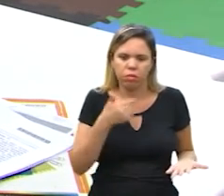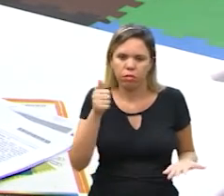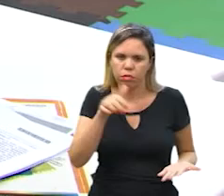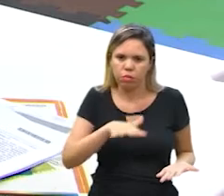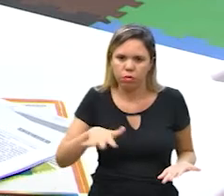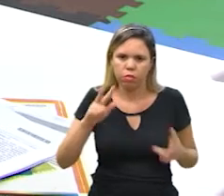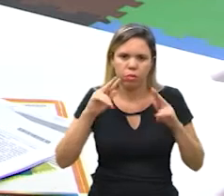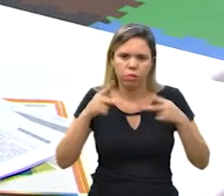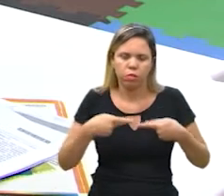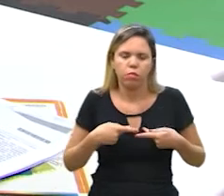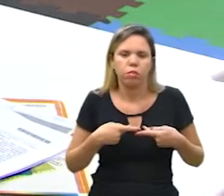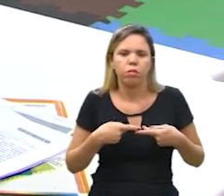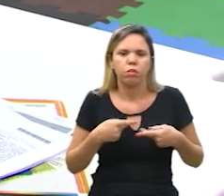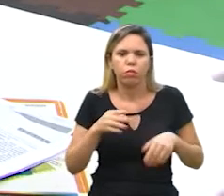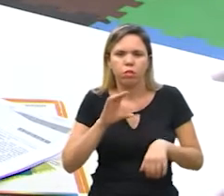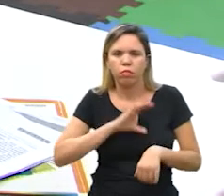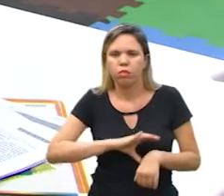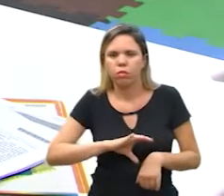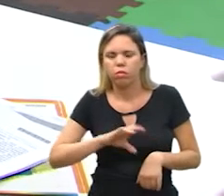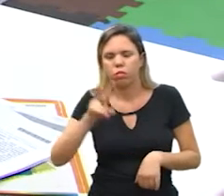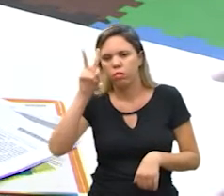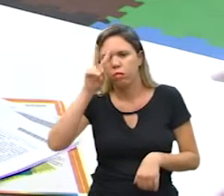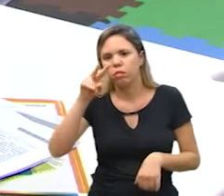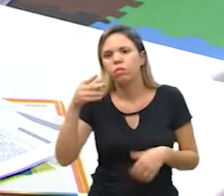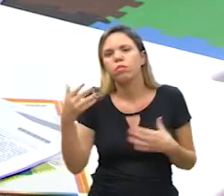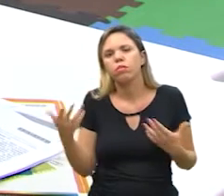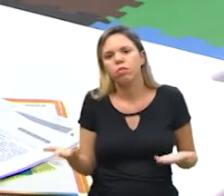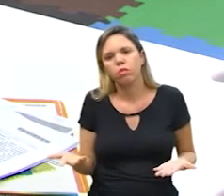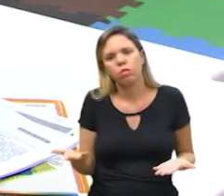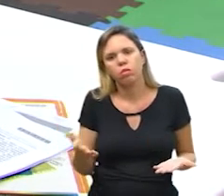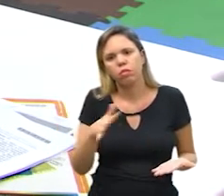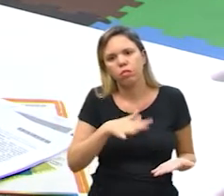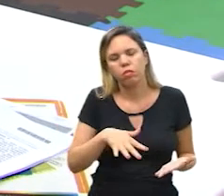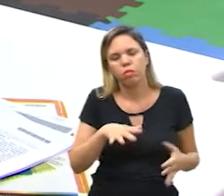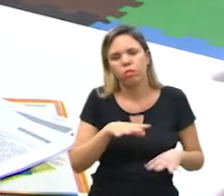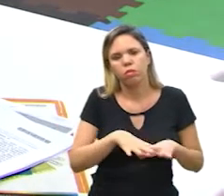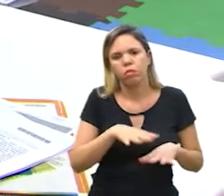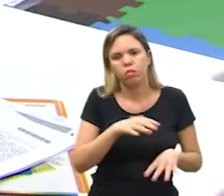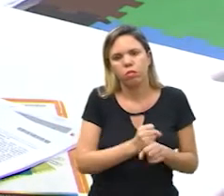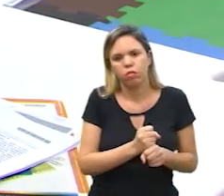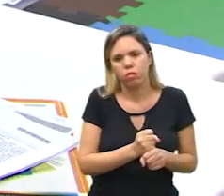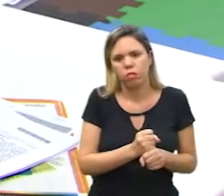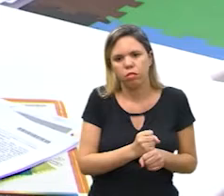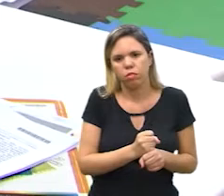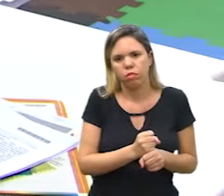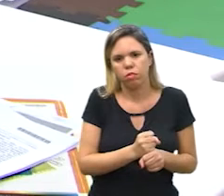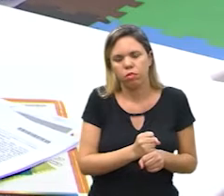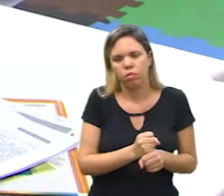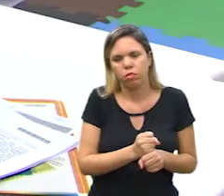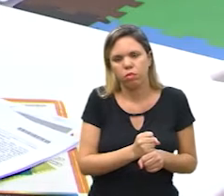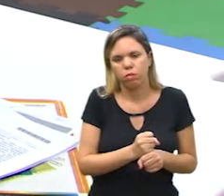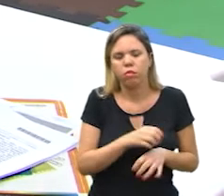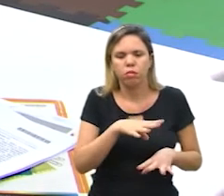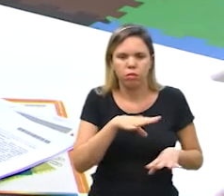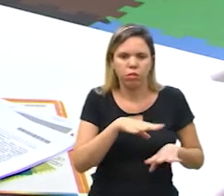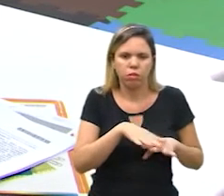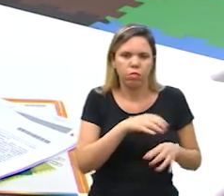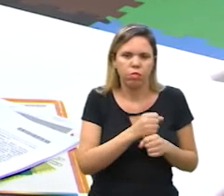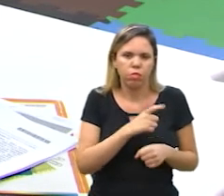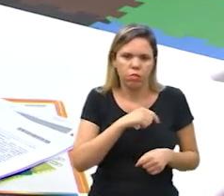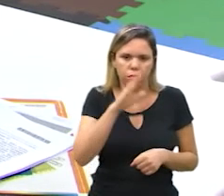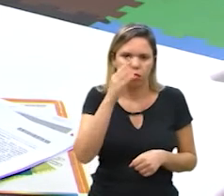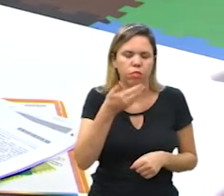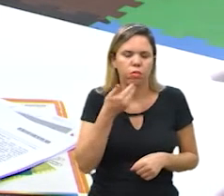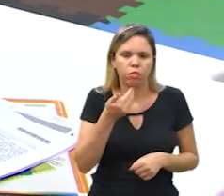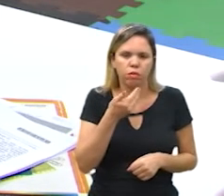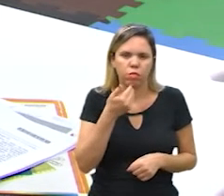Você prefere mais a área de humanas, que é português, história, ou a área de exatas, que é matemática, por exemplo? A área de exatas,